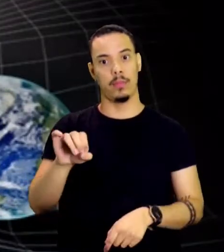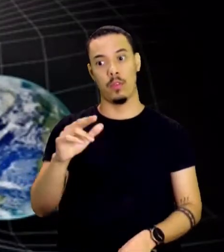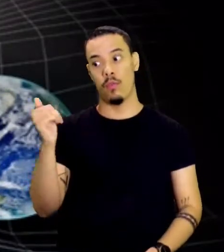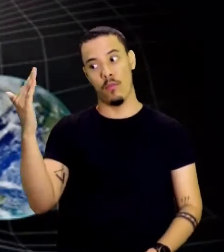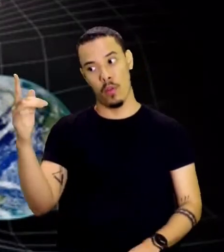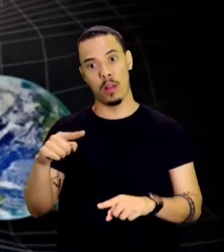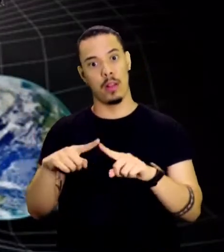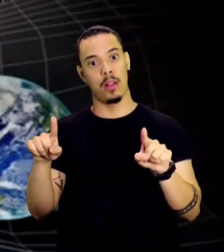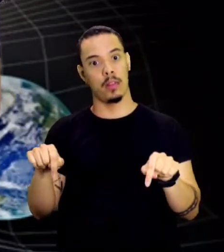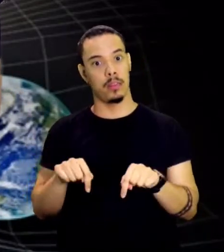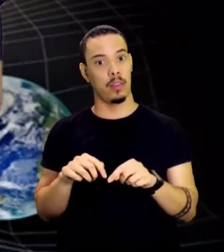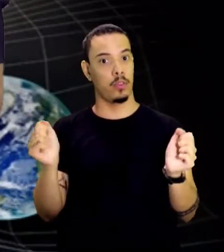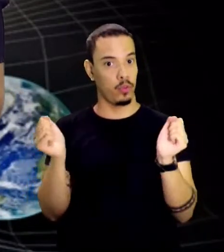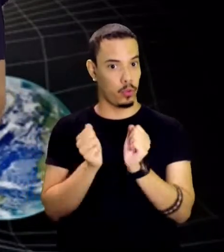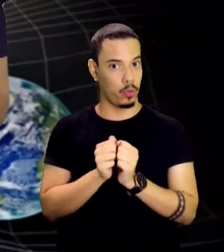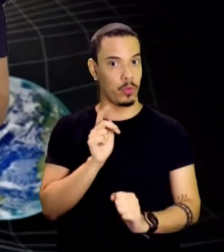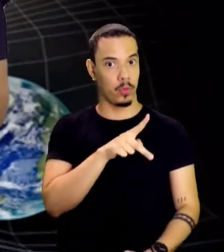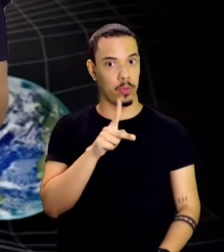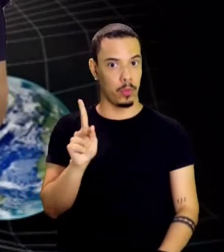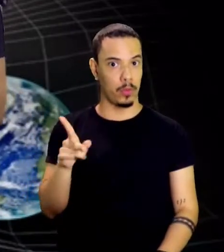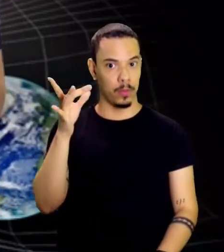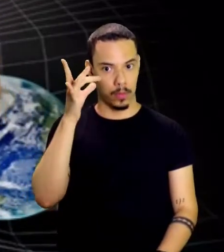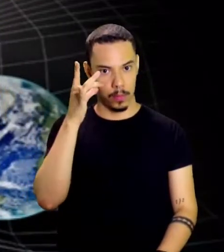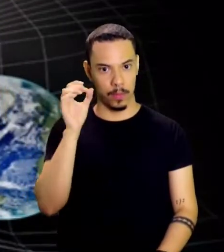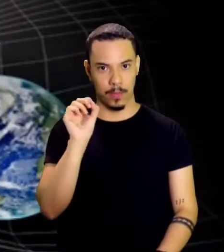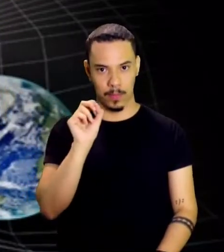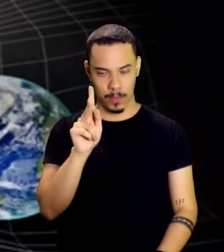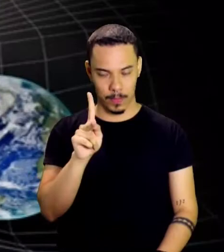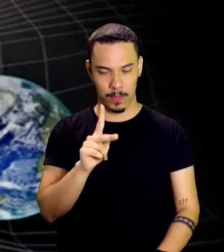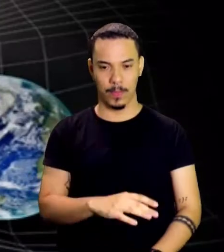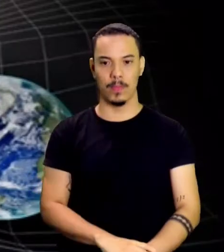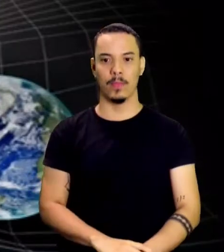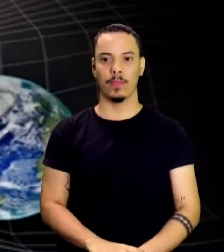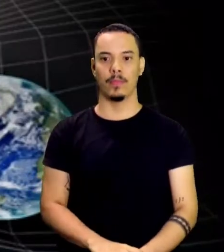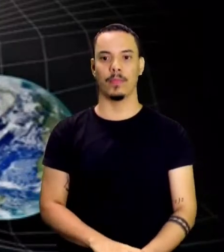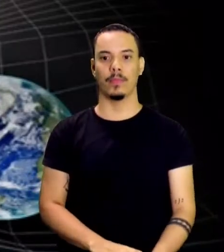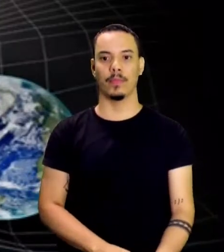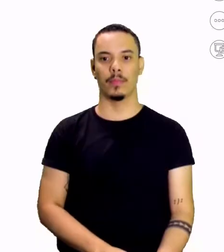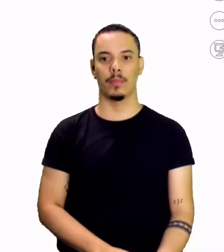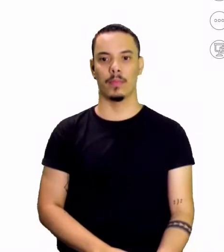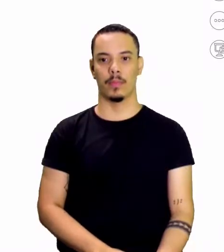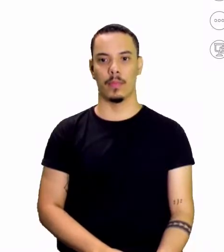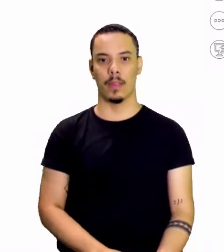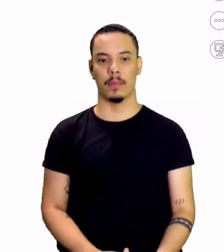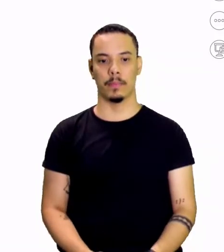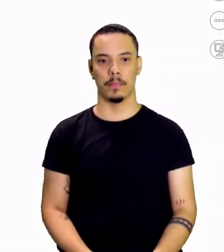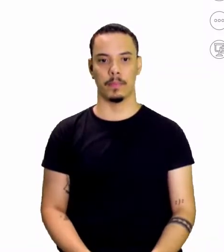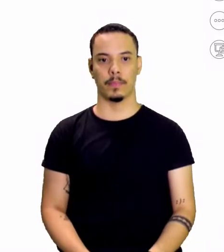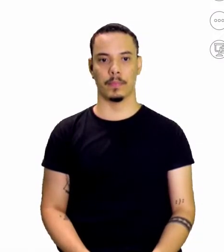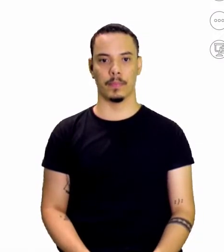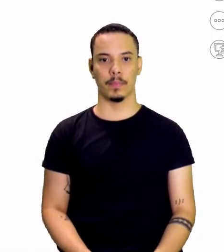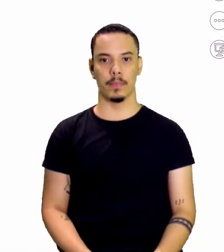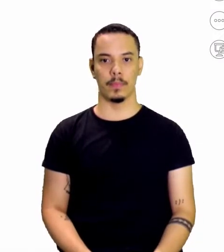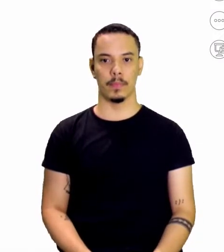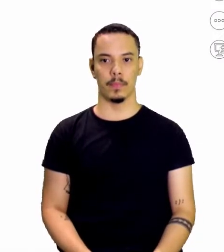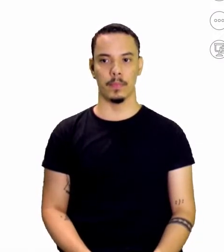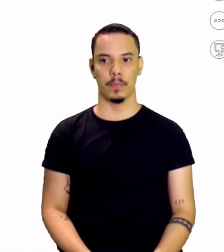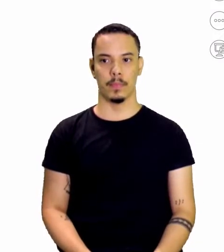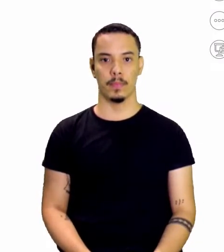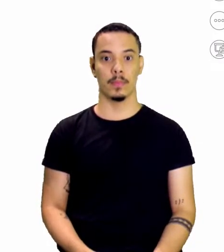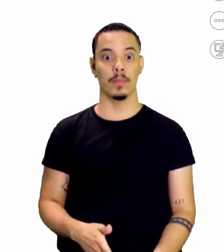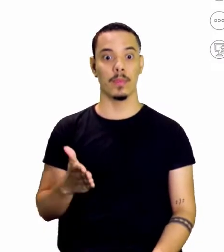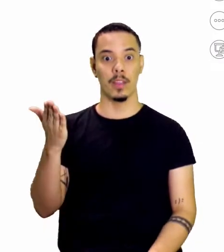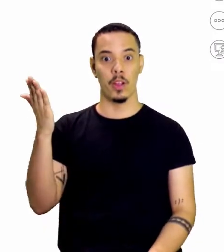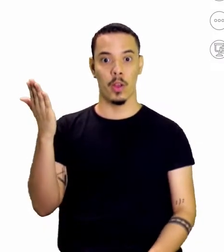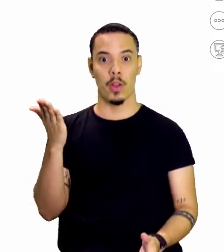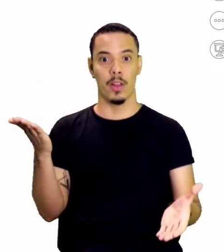professor Claro nada de fazer sozinho sem orientação Ok vamos continuar olha só e olha